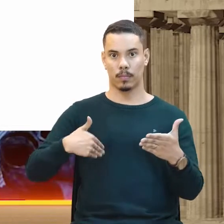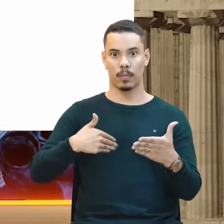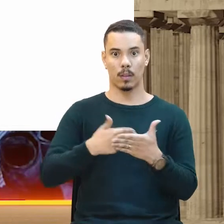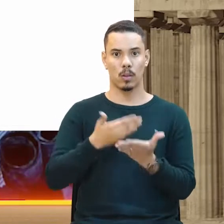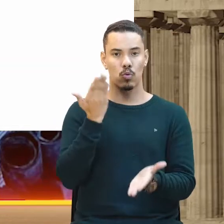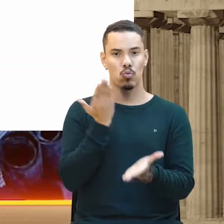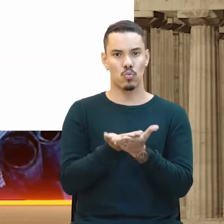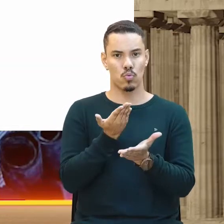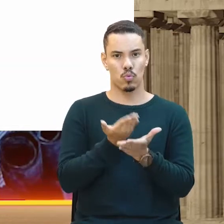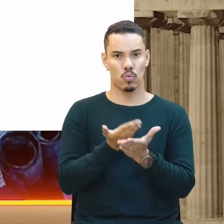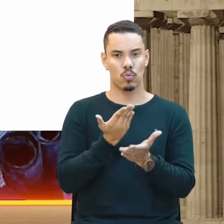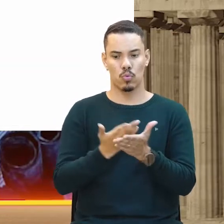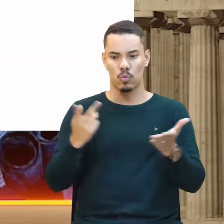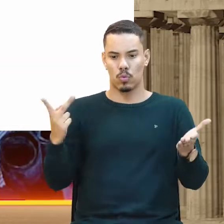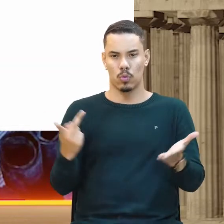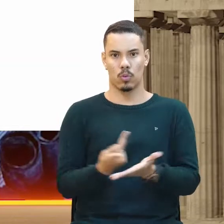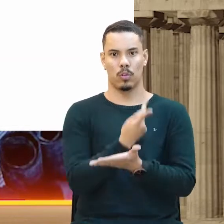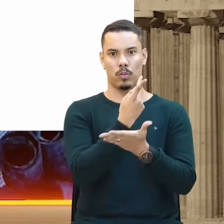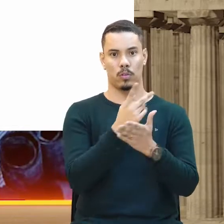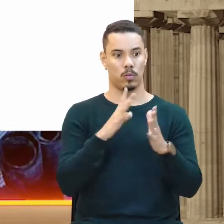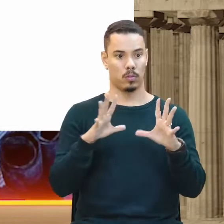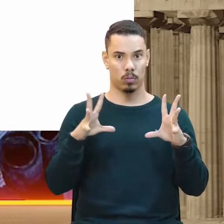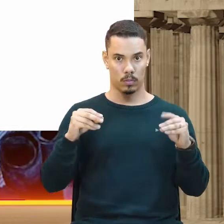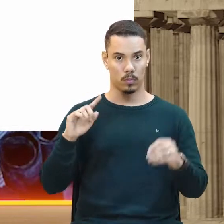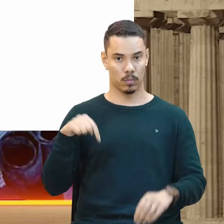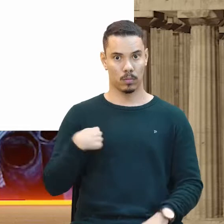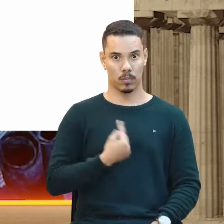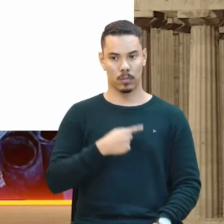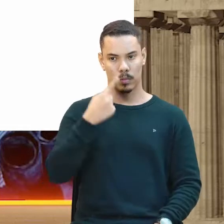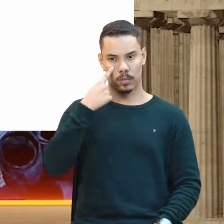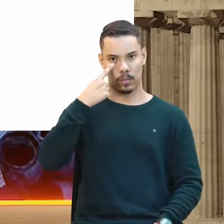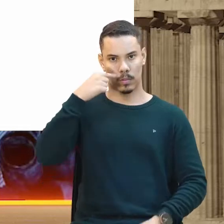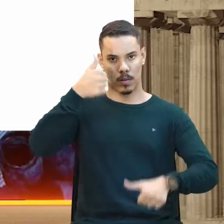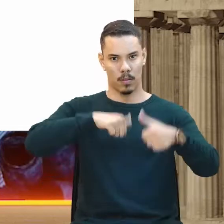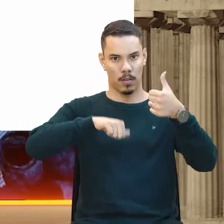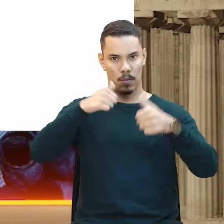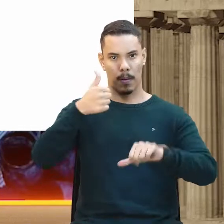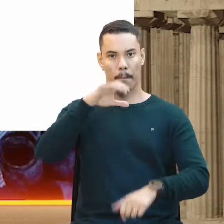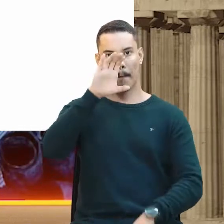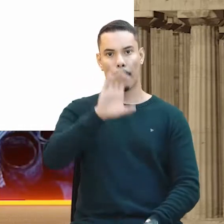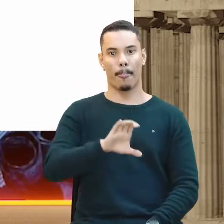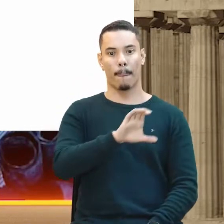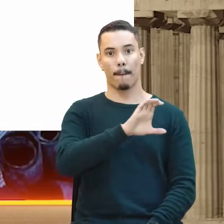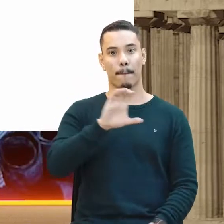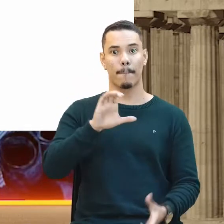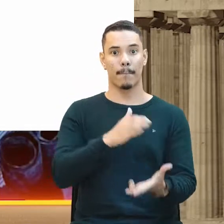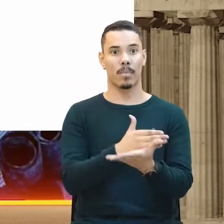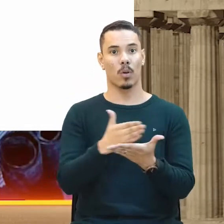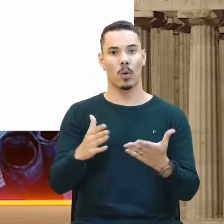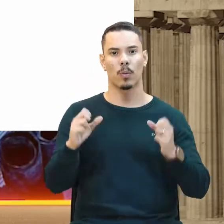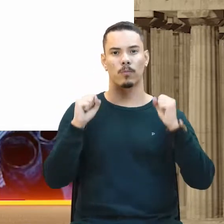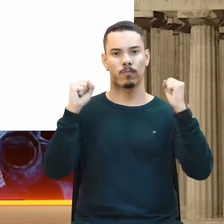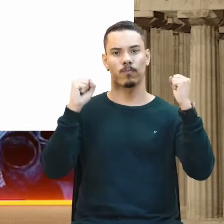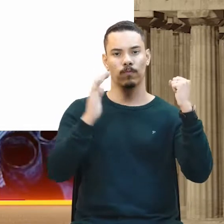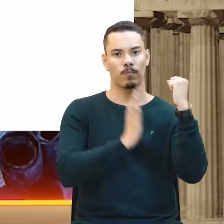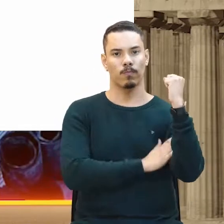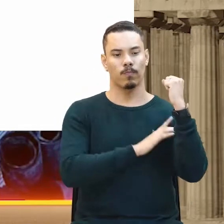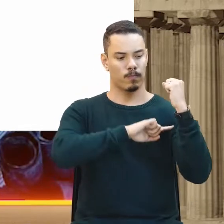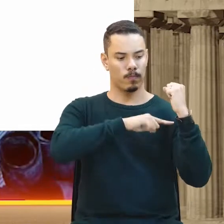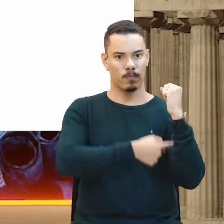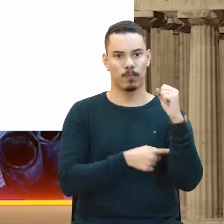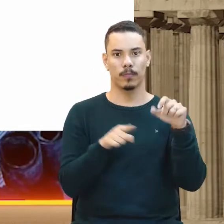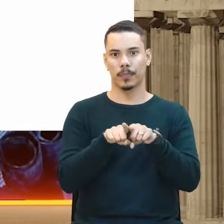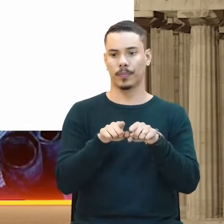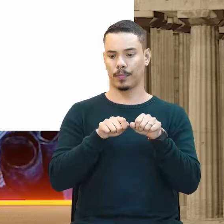que foram acontecendo, nós vamos verificar que o cristianismo ele começa a se fortificar, ele começa a se